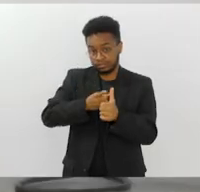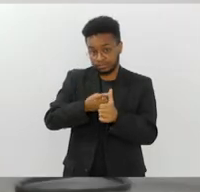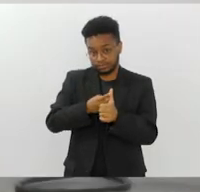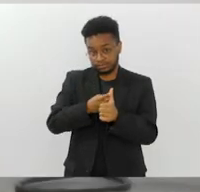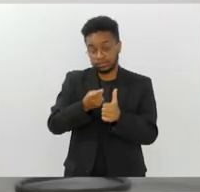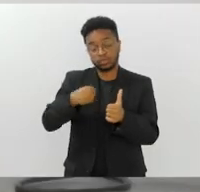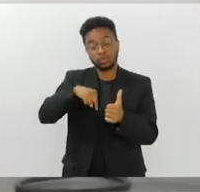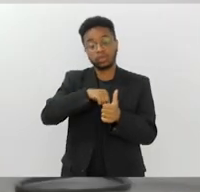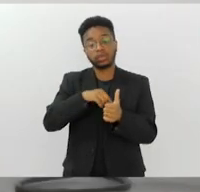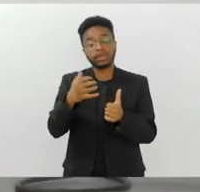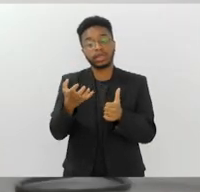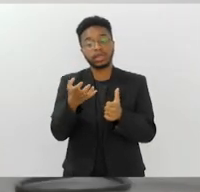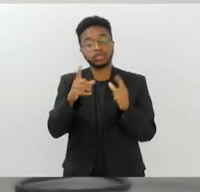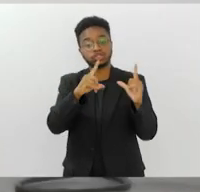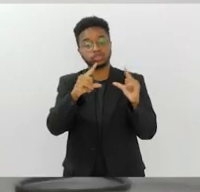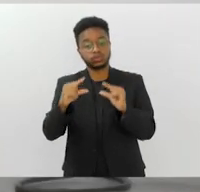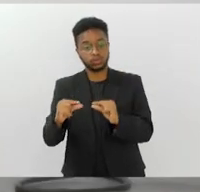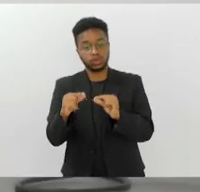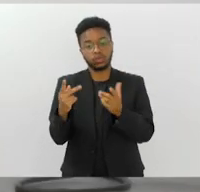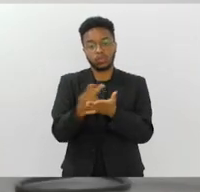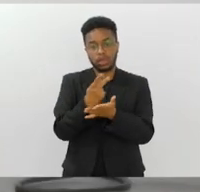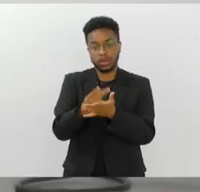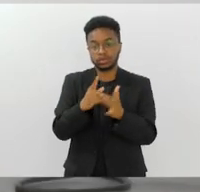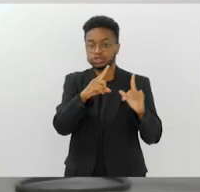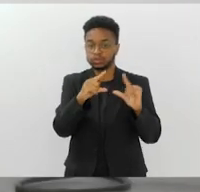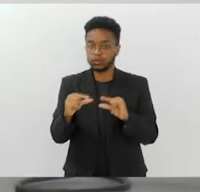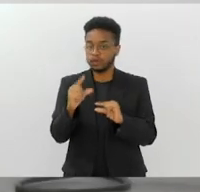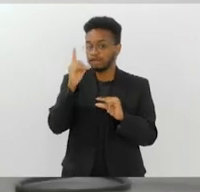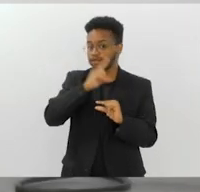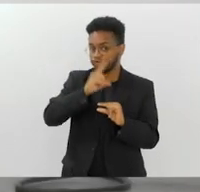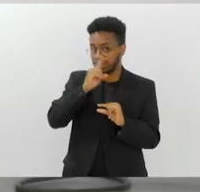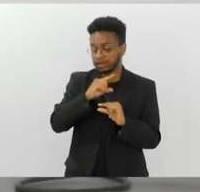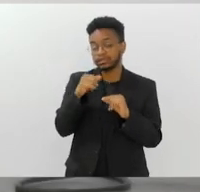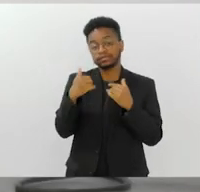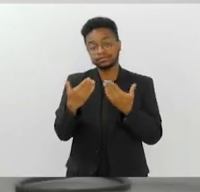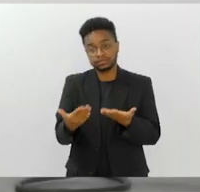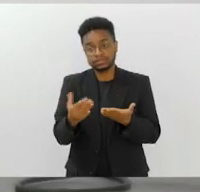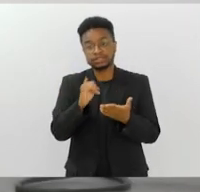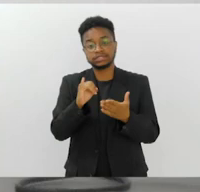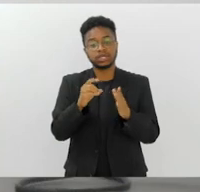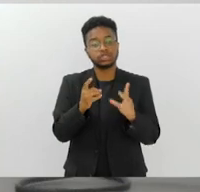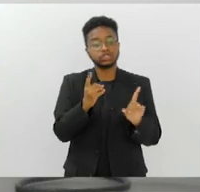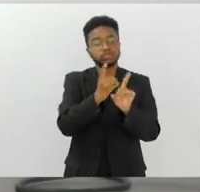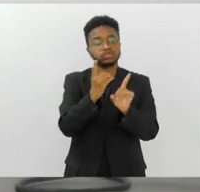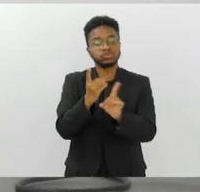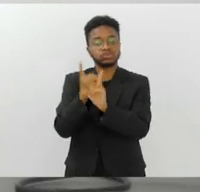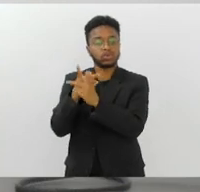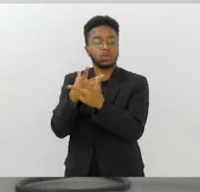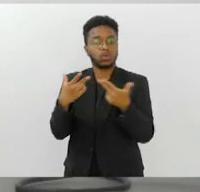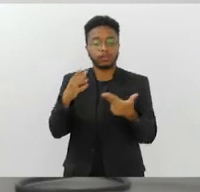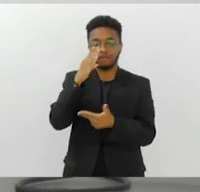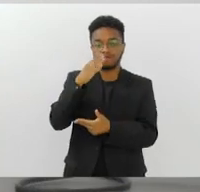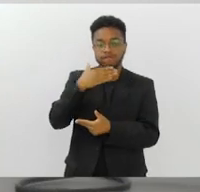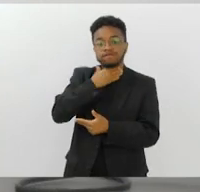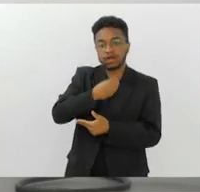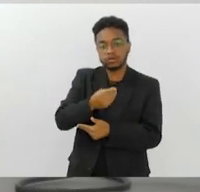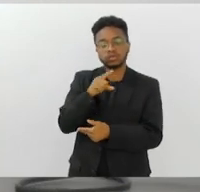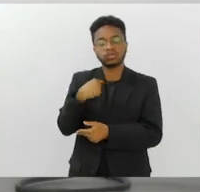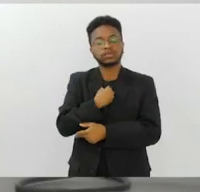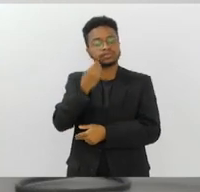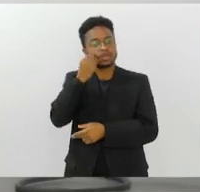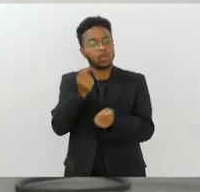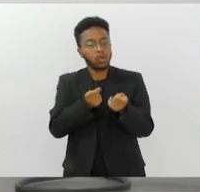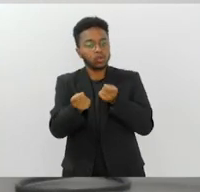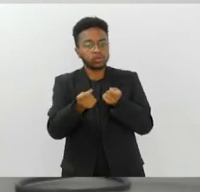quer diminuir os erros quer dizer aquelas identificações falsas a gente quer controlar como